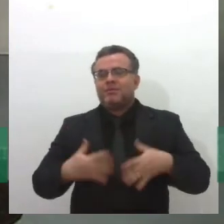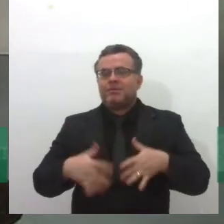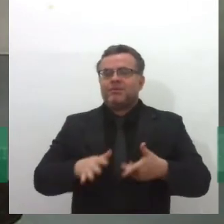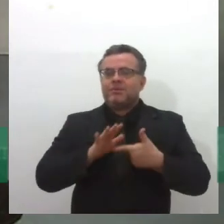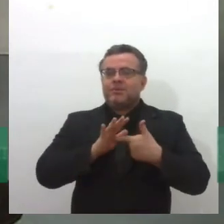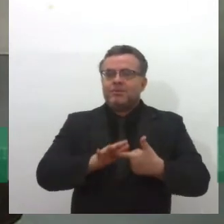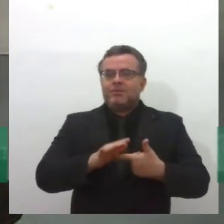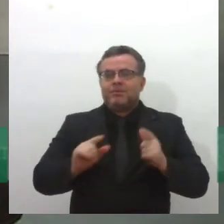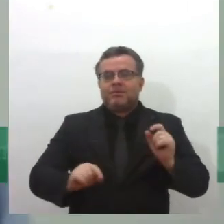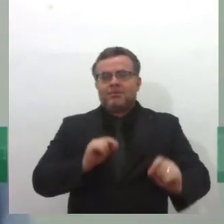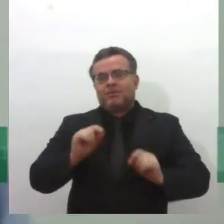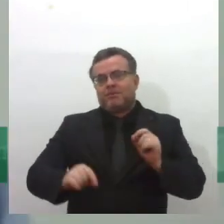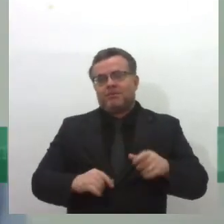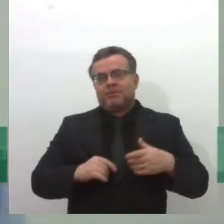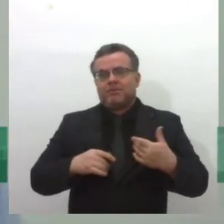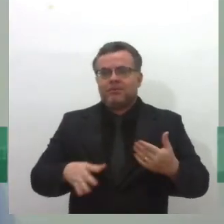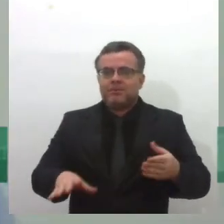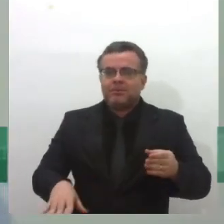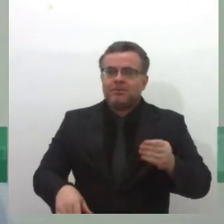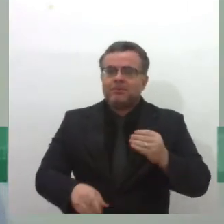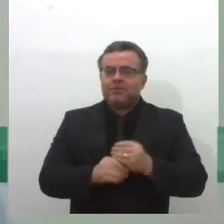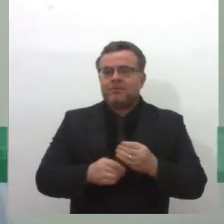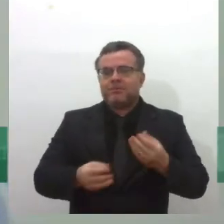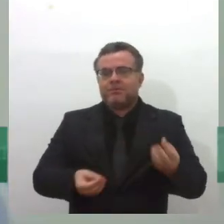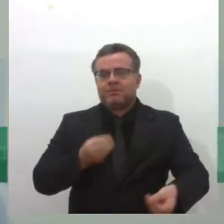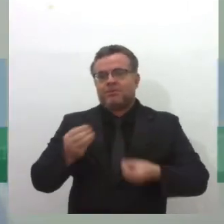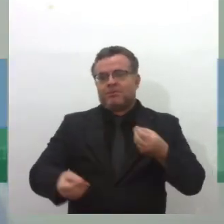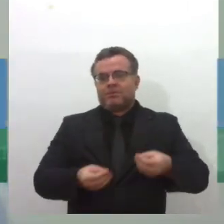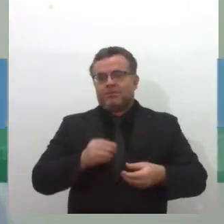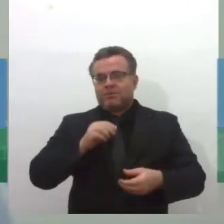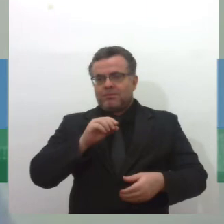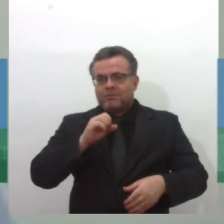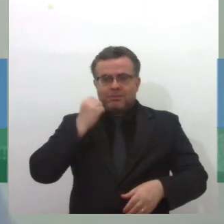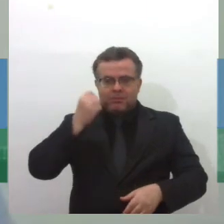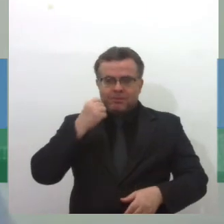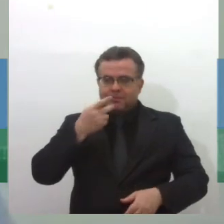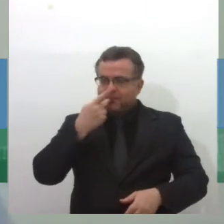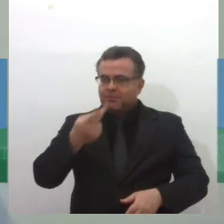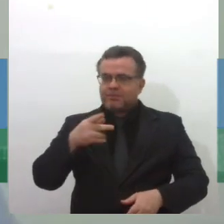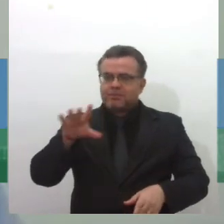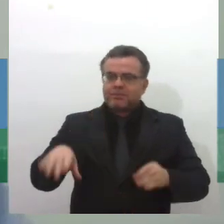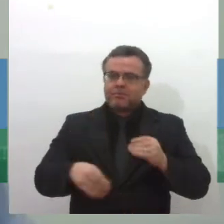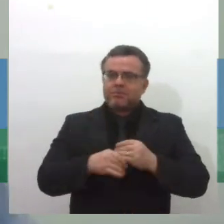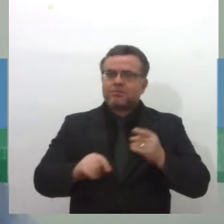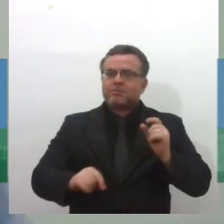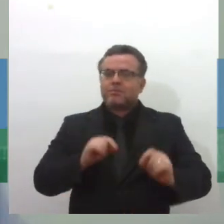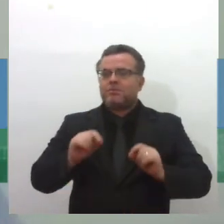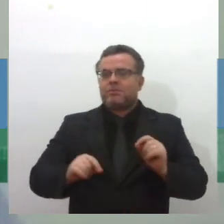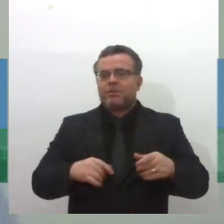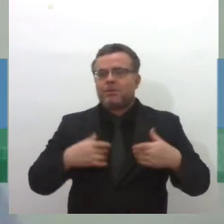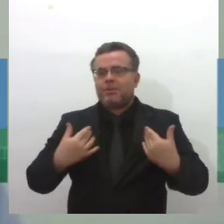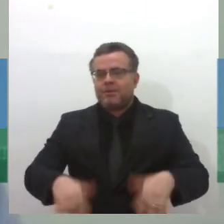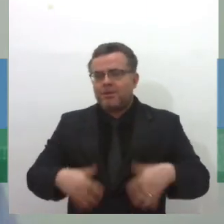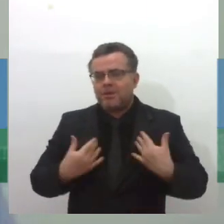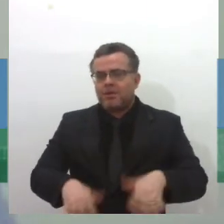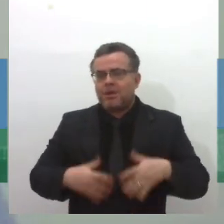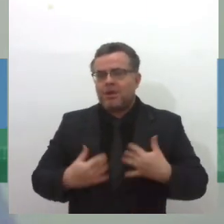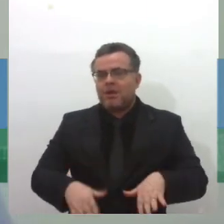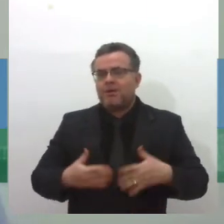Aí, Clécia, né, complementando a fala do senador Flávio Arnes, né, o que nós temos é um prejuízo duplo,